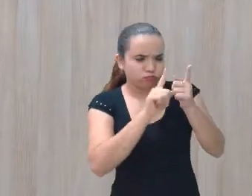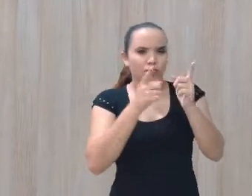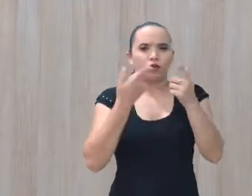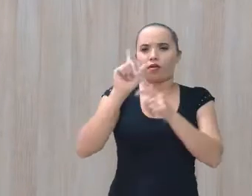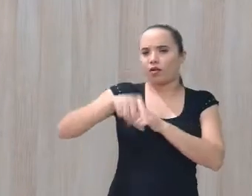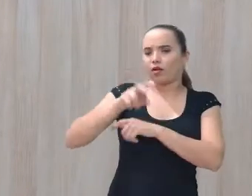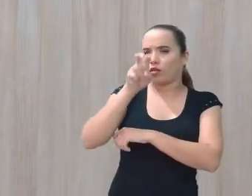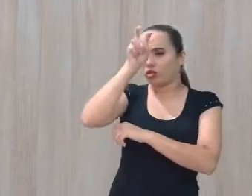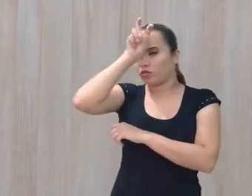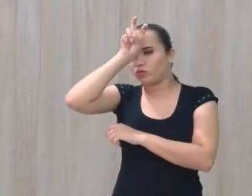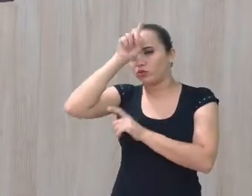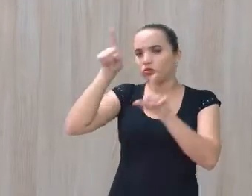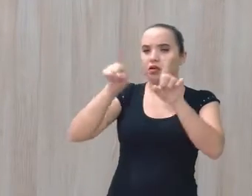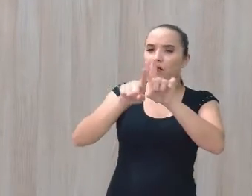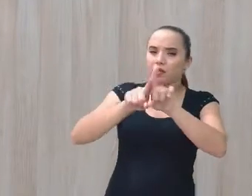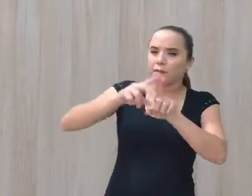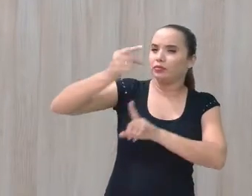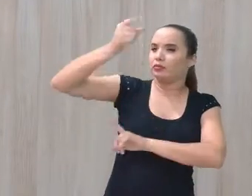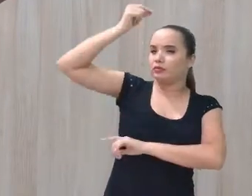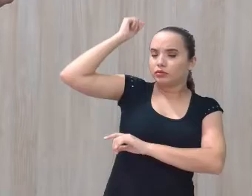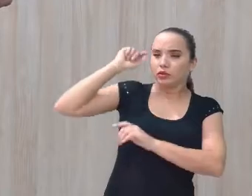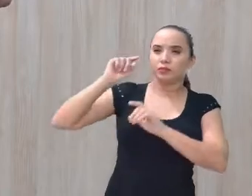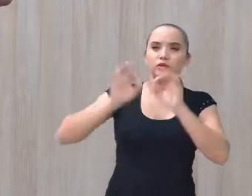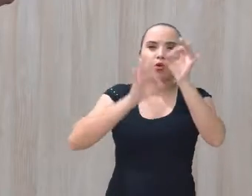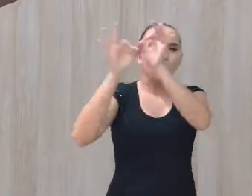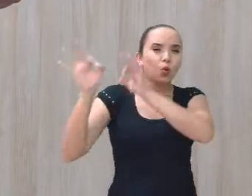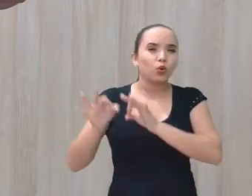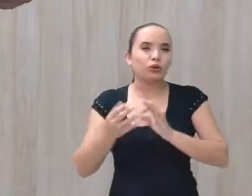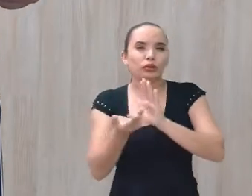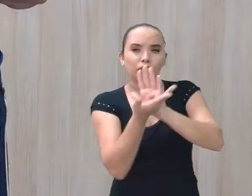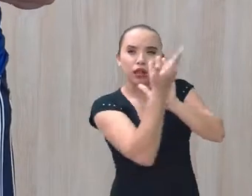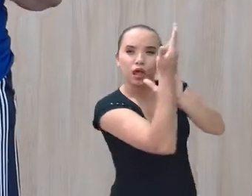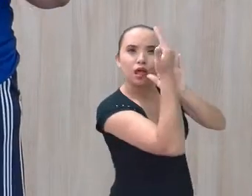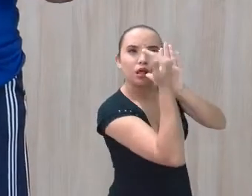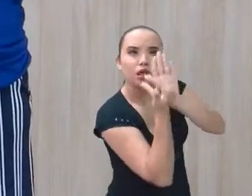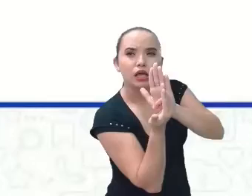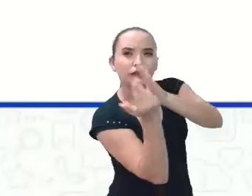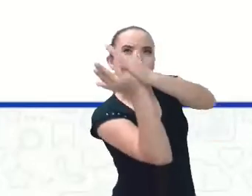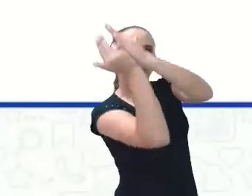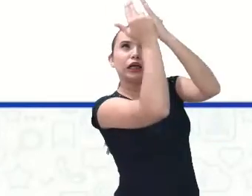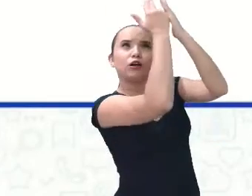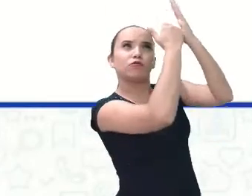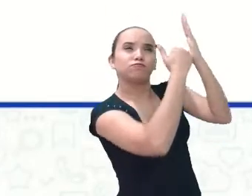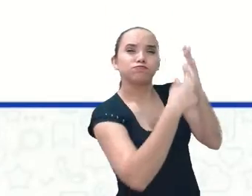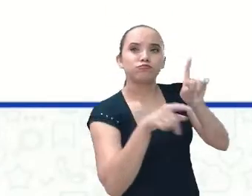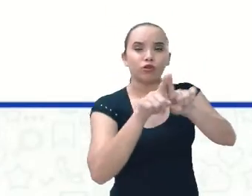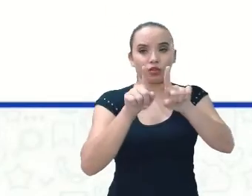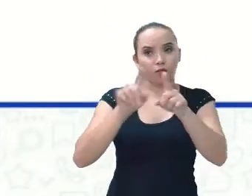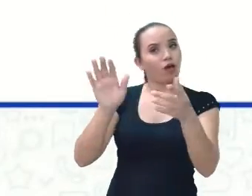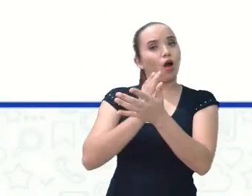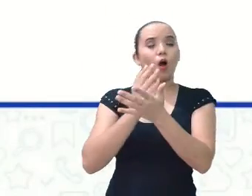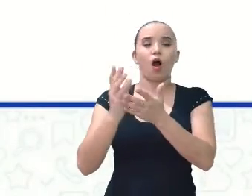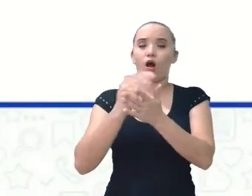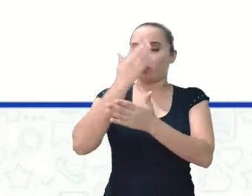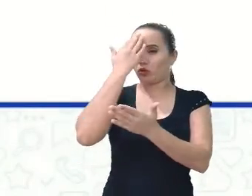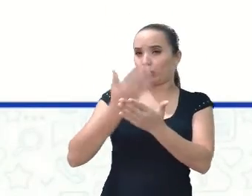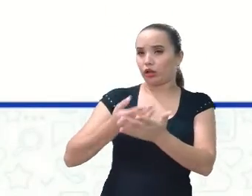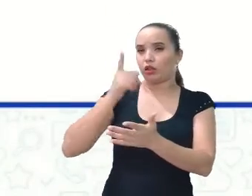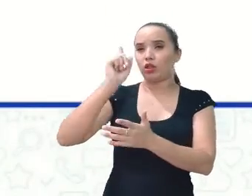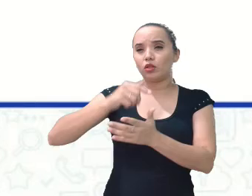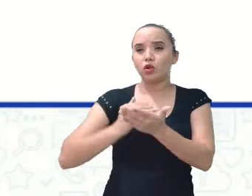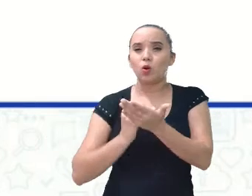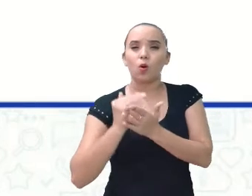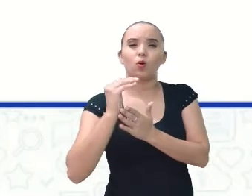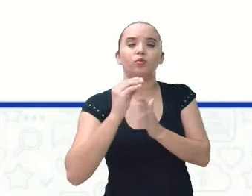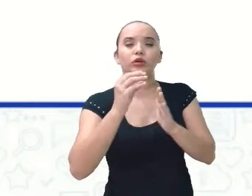cuneiforme, né, que foi feita nas paredes, em sequência. Outros já acham que os quadrinhos se originaram ali na